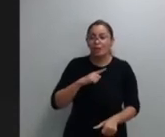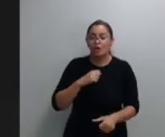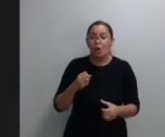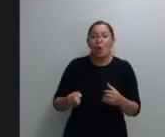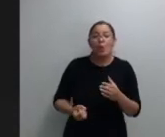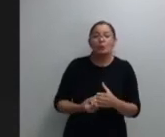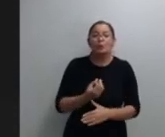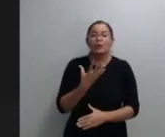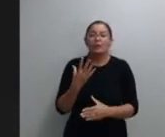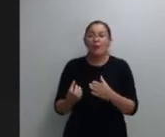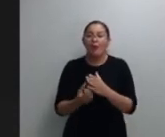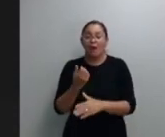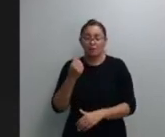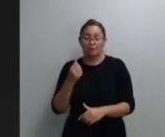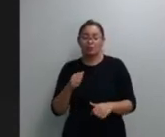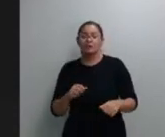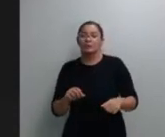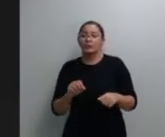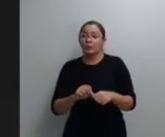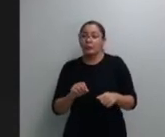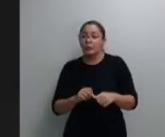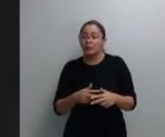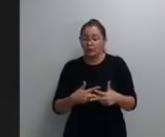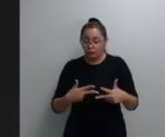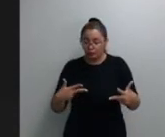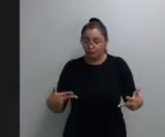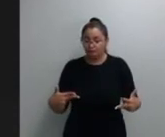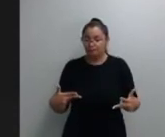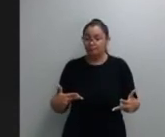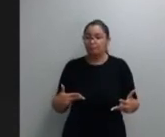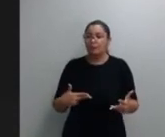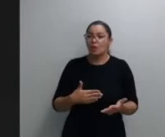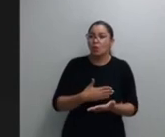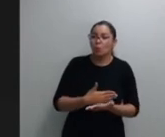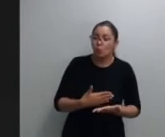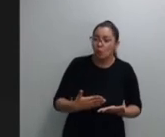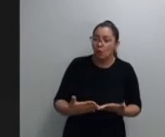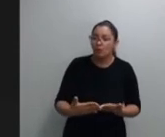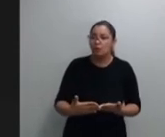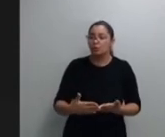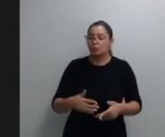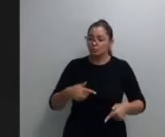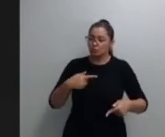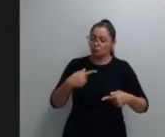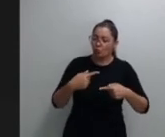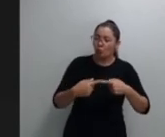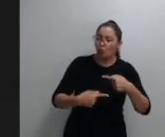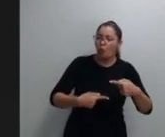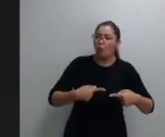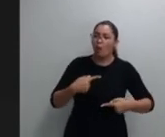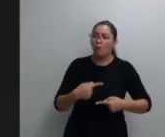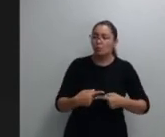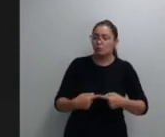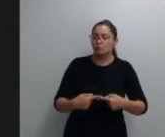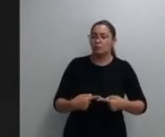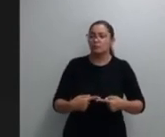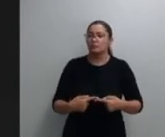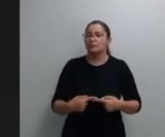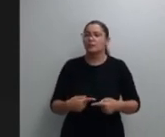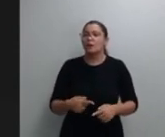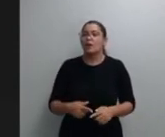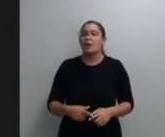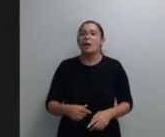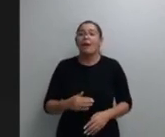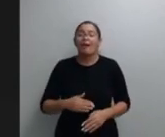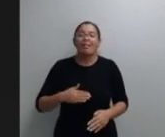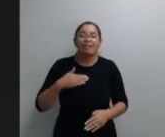efeitos e prossigo no que toca a disciplina jurídica dos atos de concentração a lei número 8